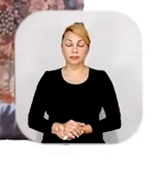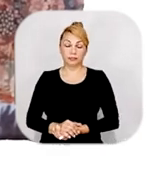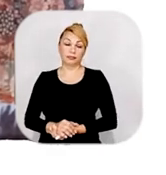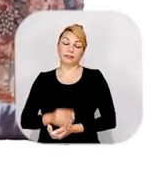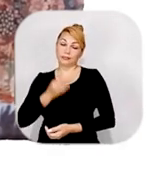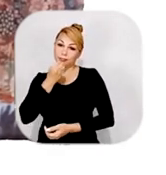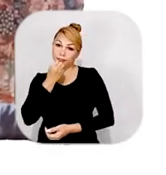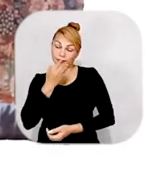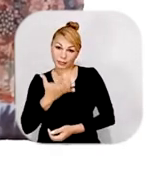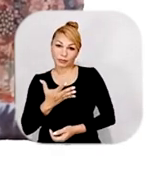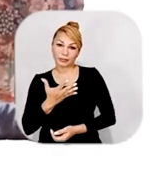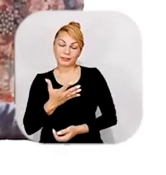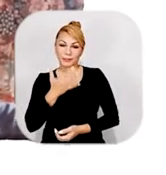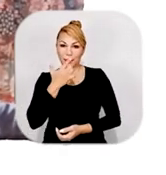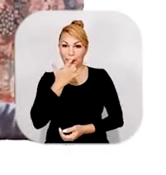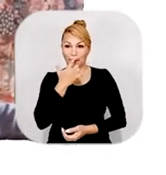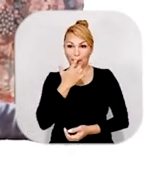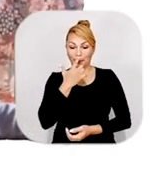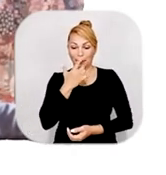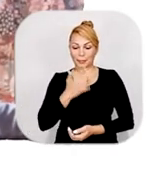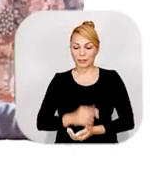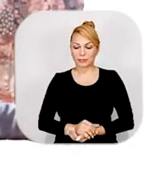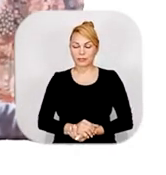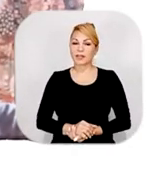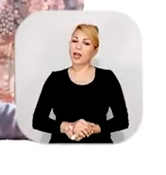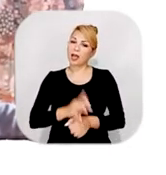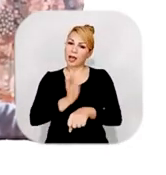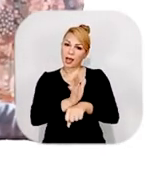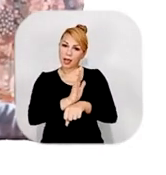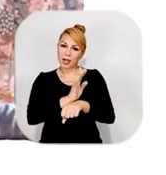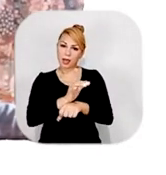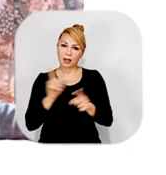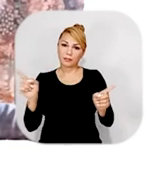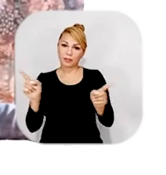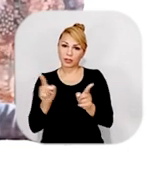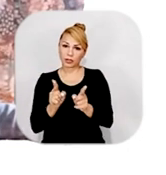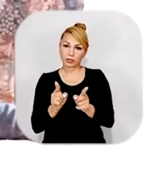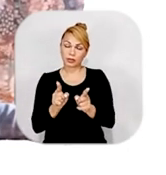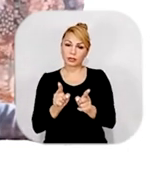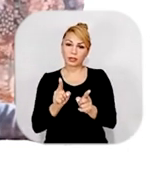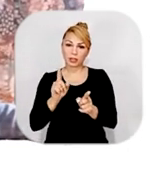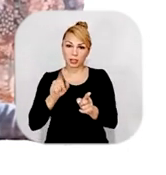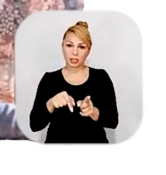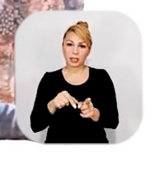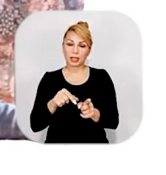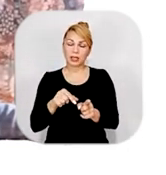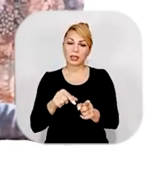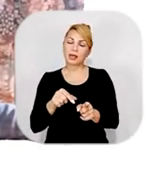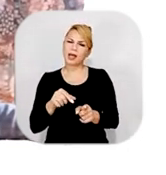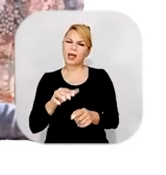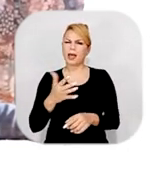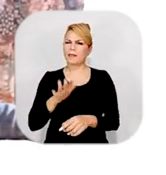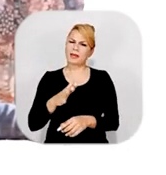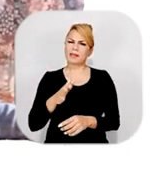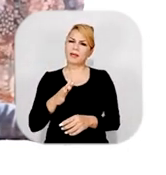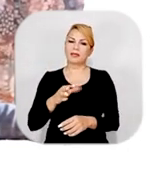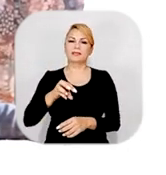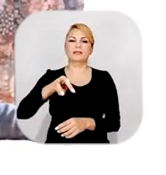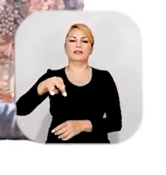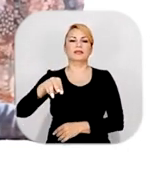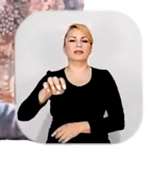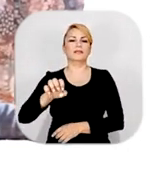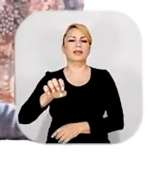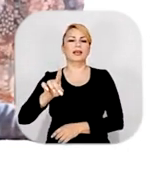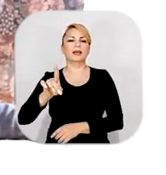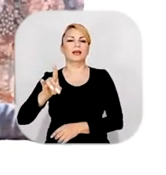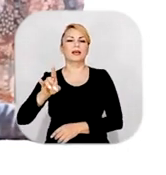esse pequeno curta, na verdade, é um curta, um formato médio, né? Médio.